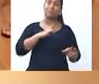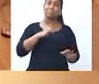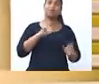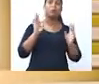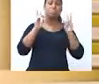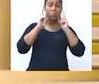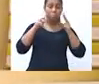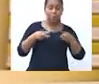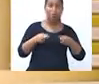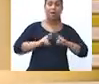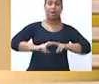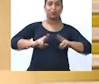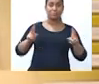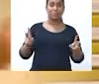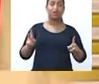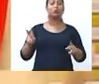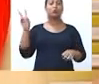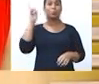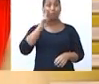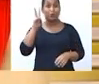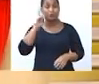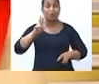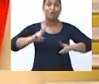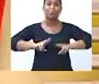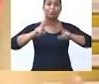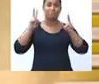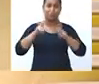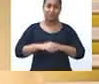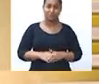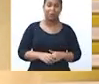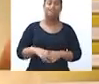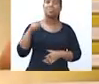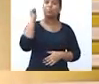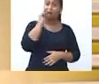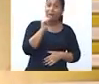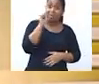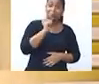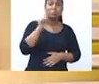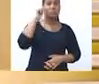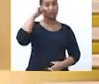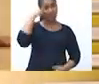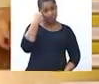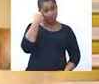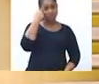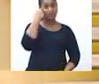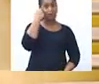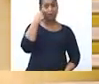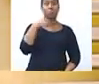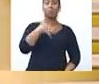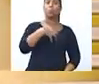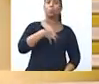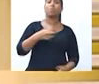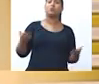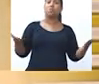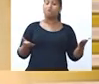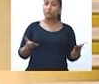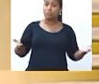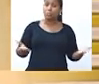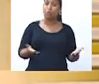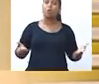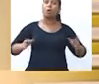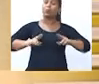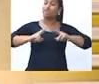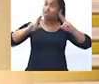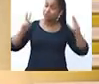que é diferente, um histórico que é diferente para as meninas que são negras, uma situação atual que as